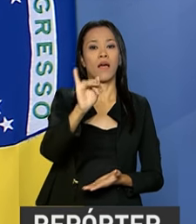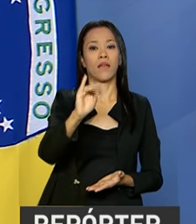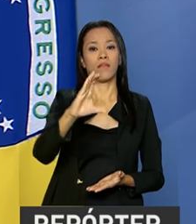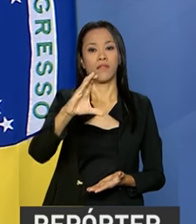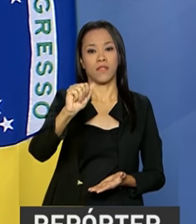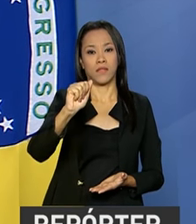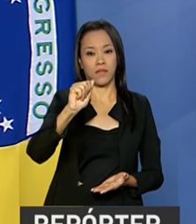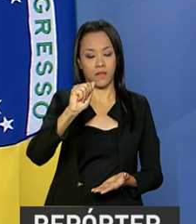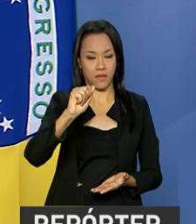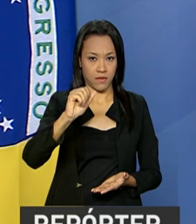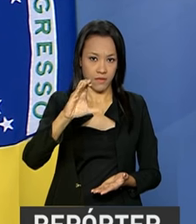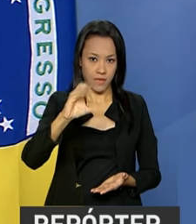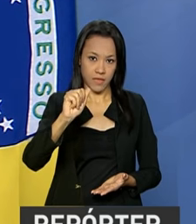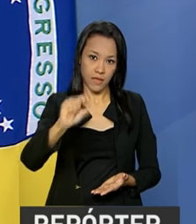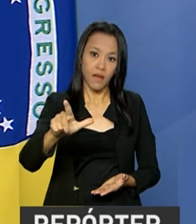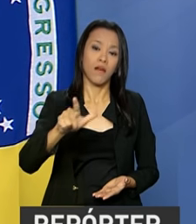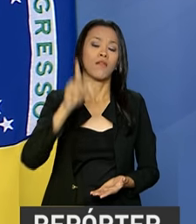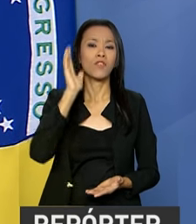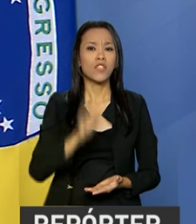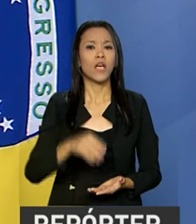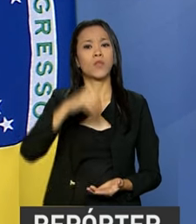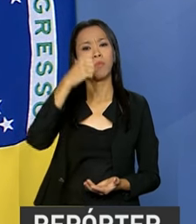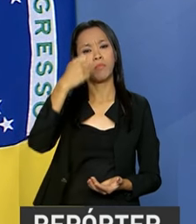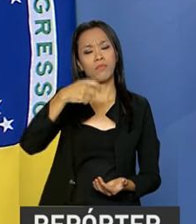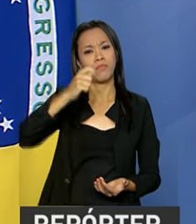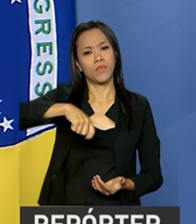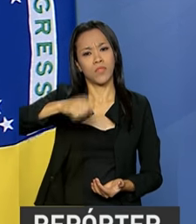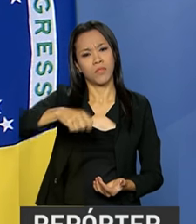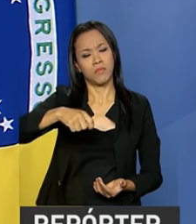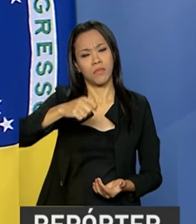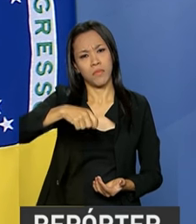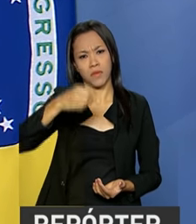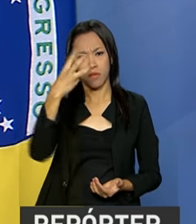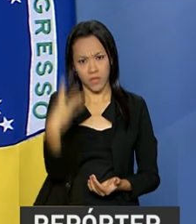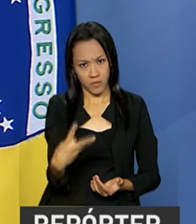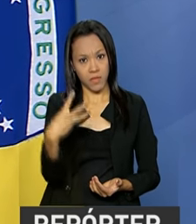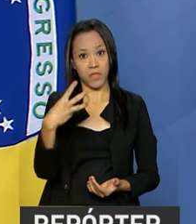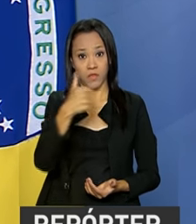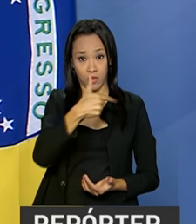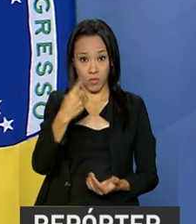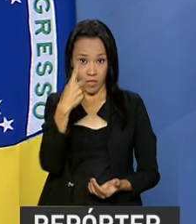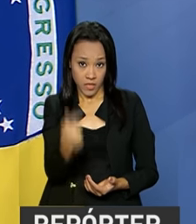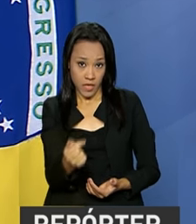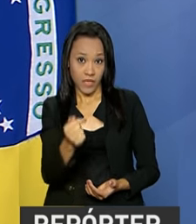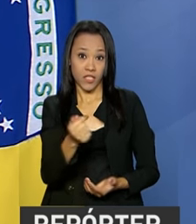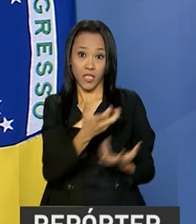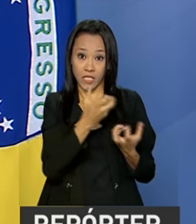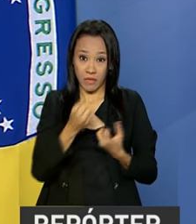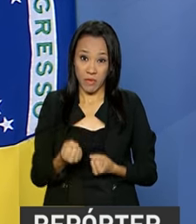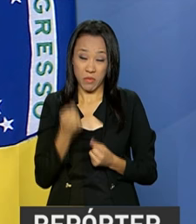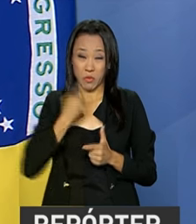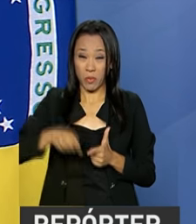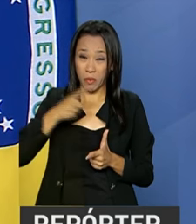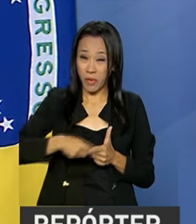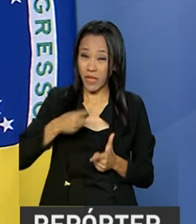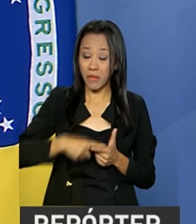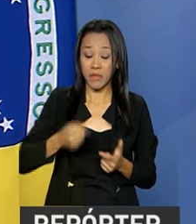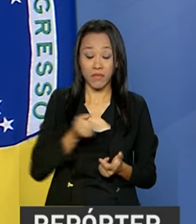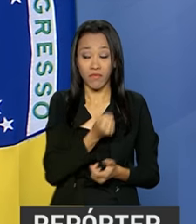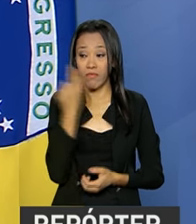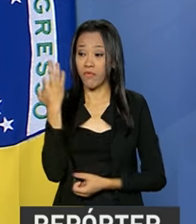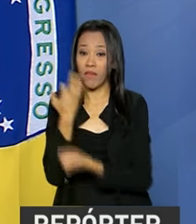exitosa já a partir do primeiro trimestre de 2017 a crise econômica que recebemos com seus milhões de